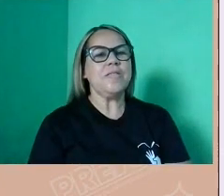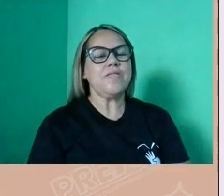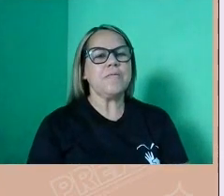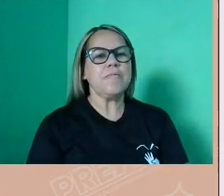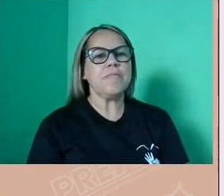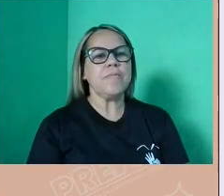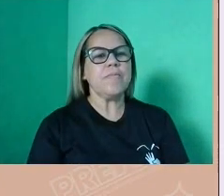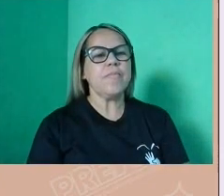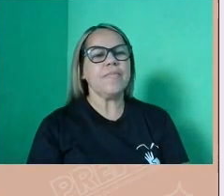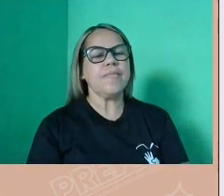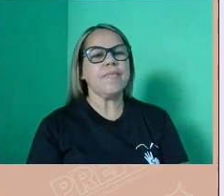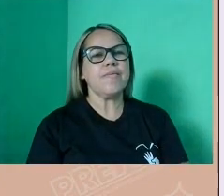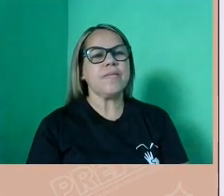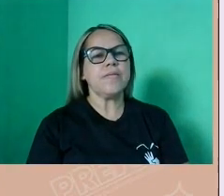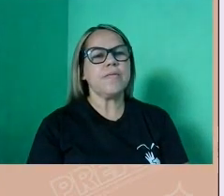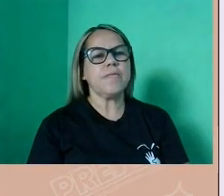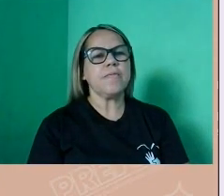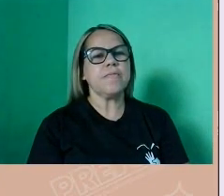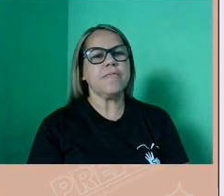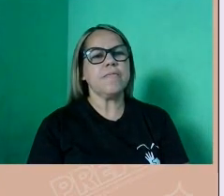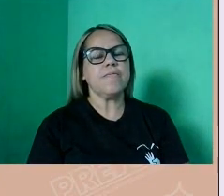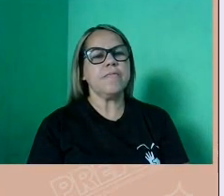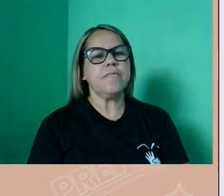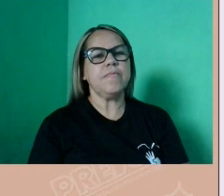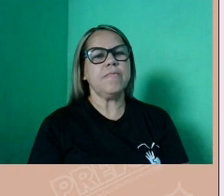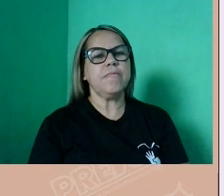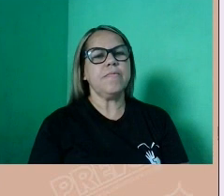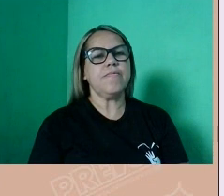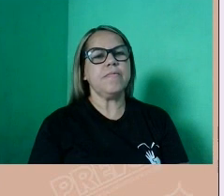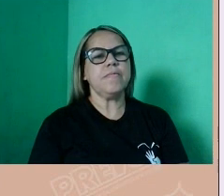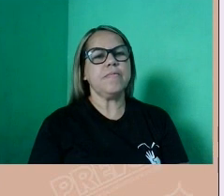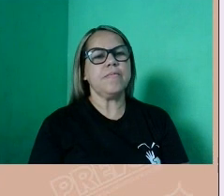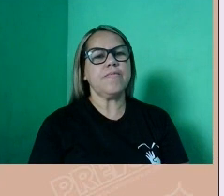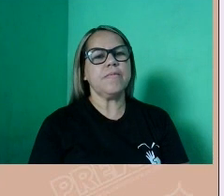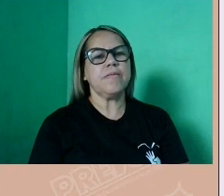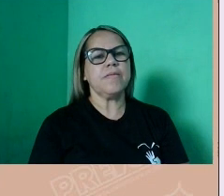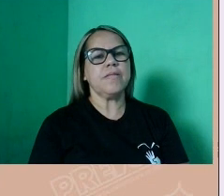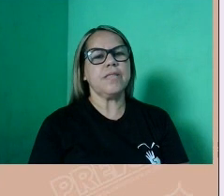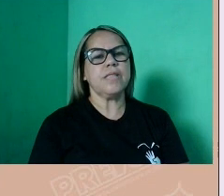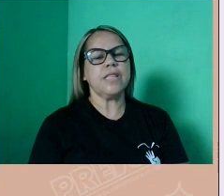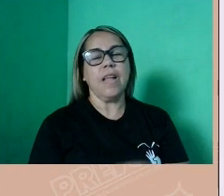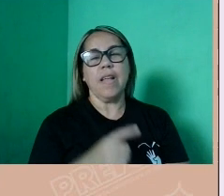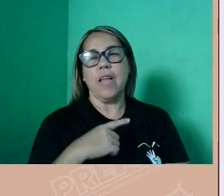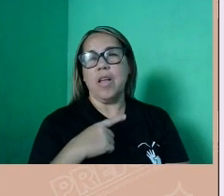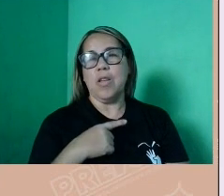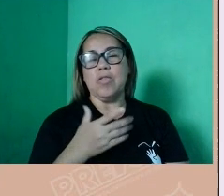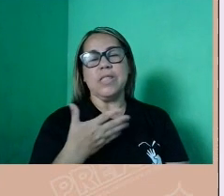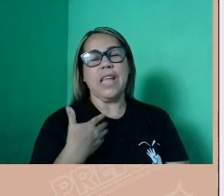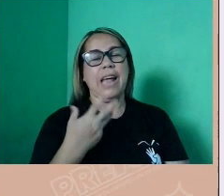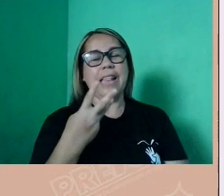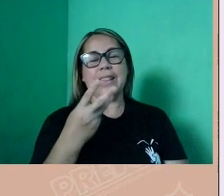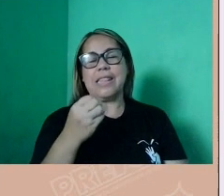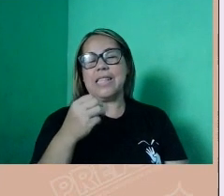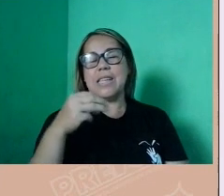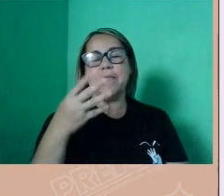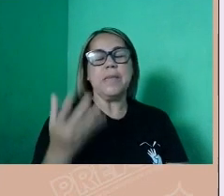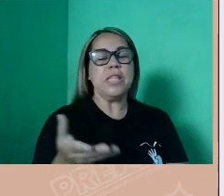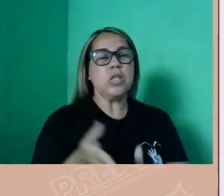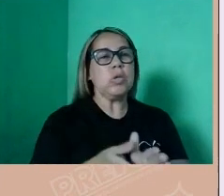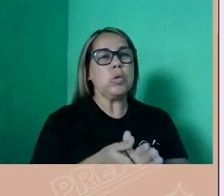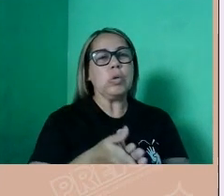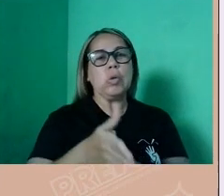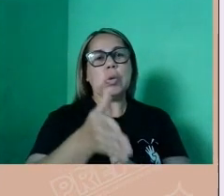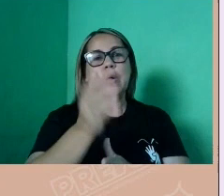per hour along Presidente Kennedy Avenue então viajando a 30 milhas por hora ao longo da avenida